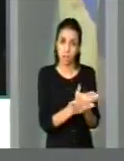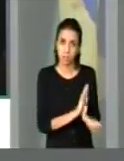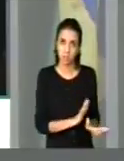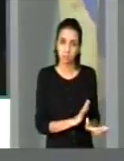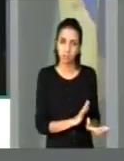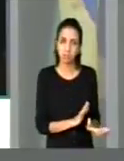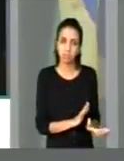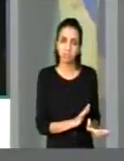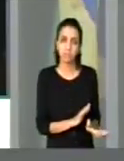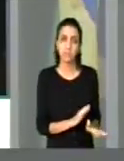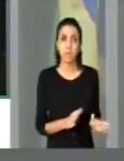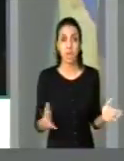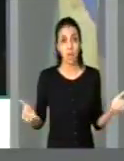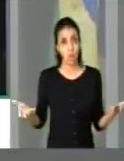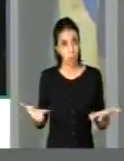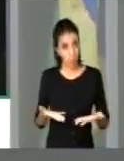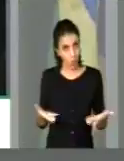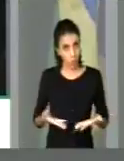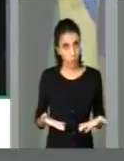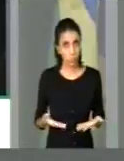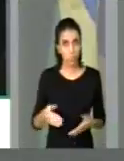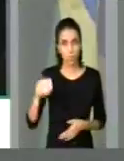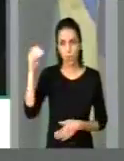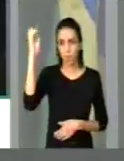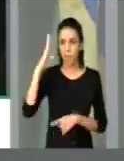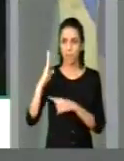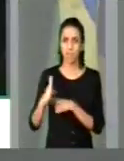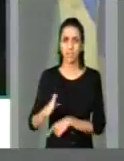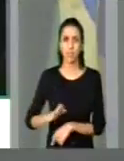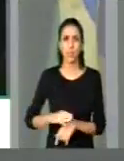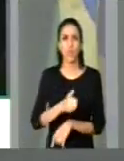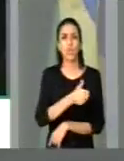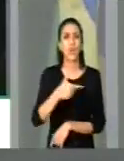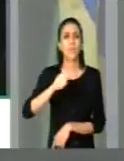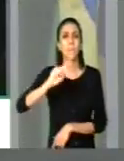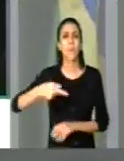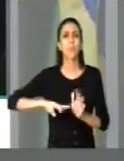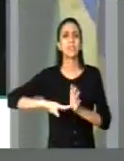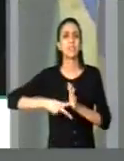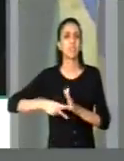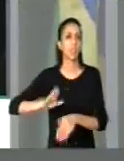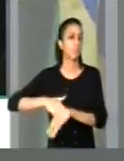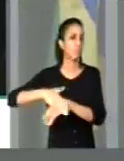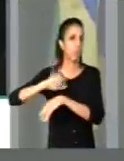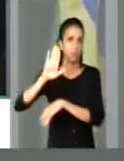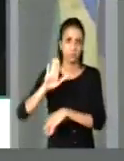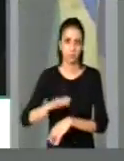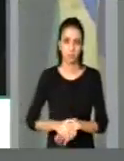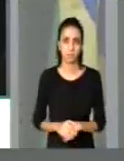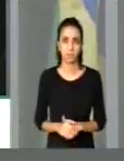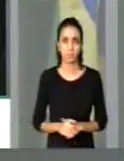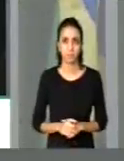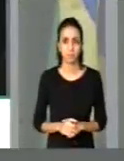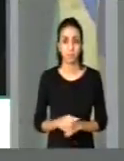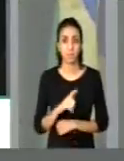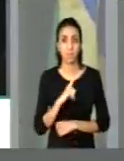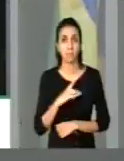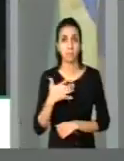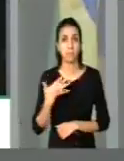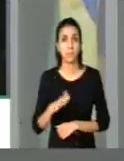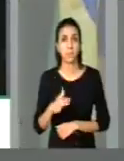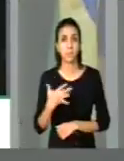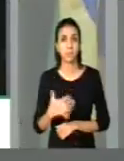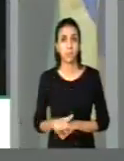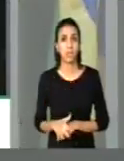abriga mais de 12 mil sindicatos de trabalhadores. Temos uma criação em média